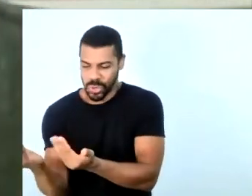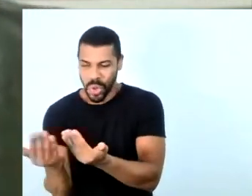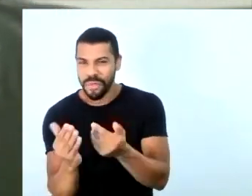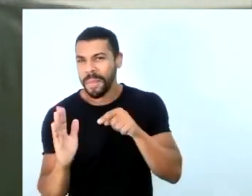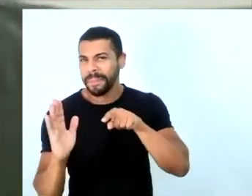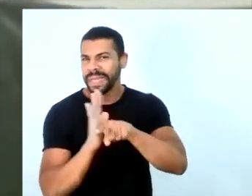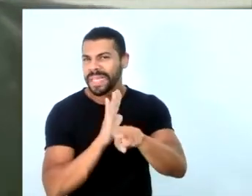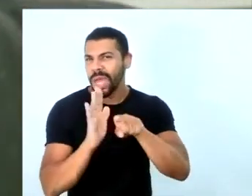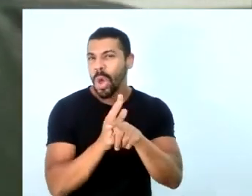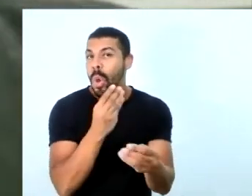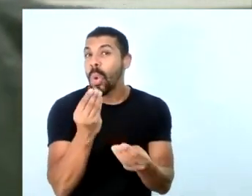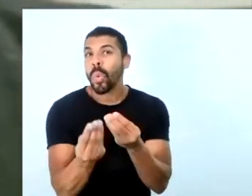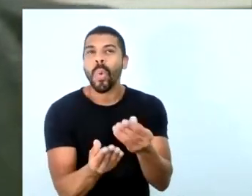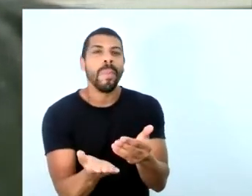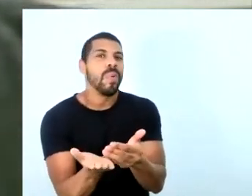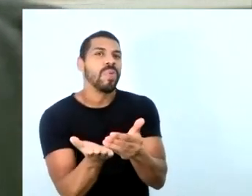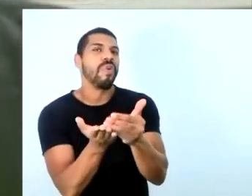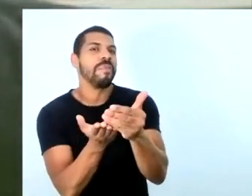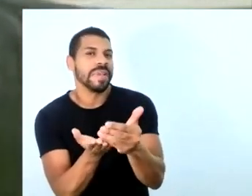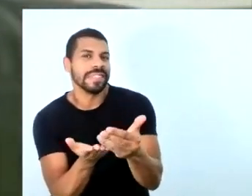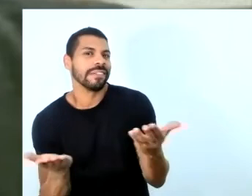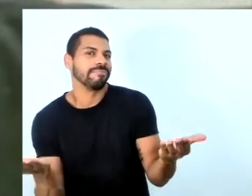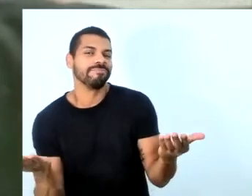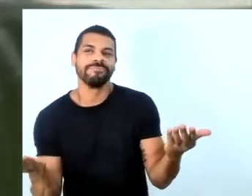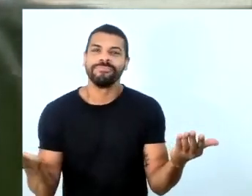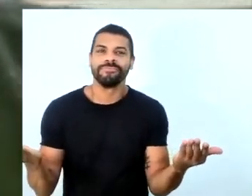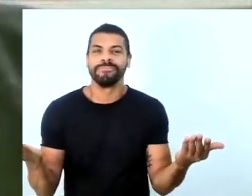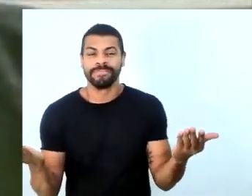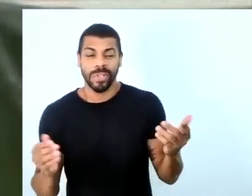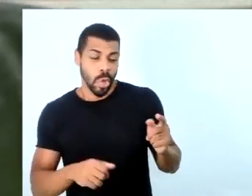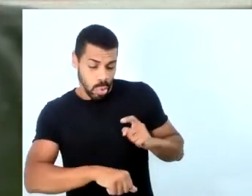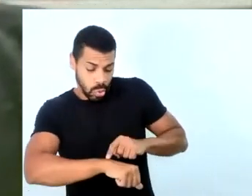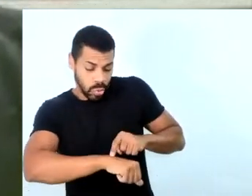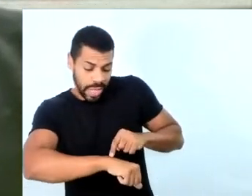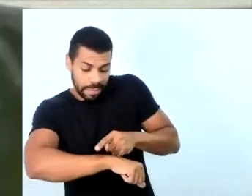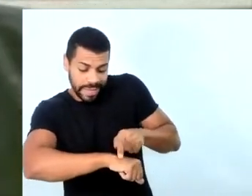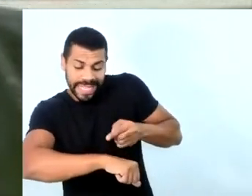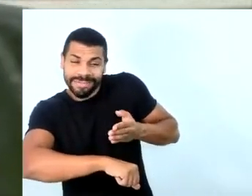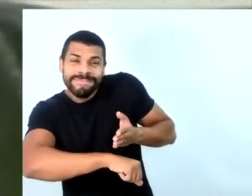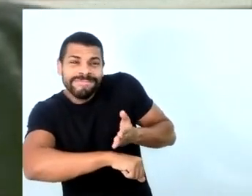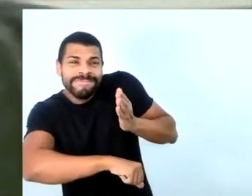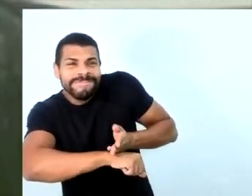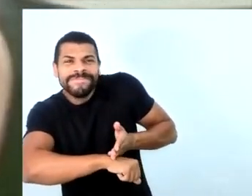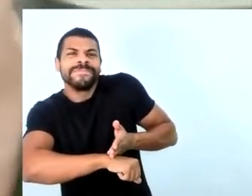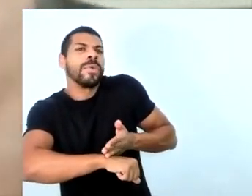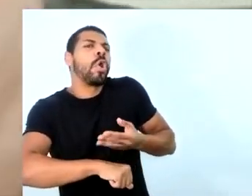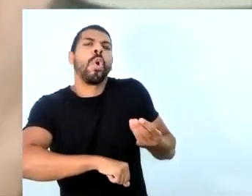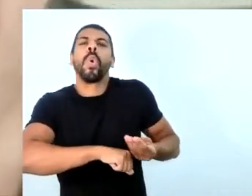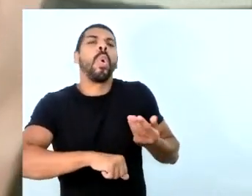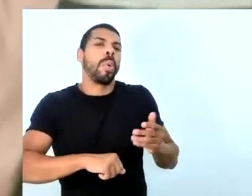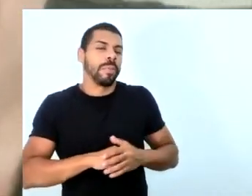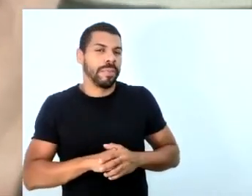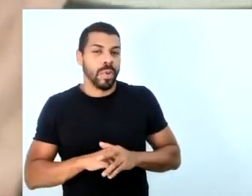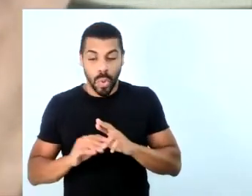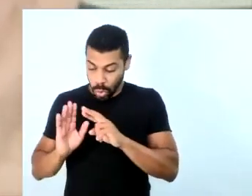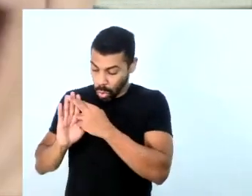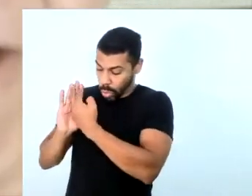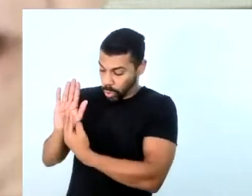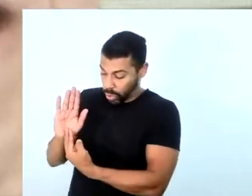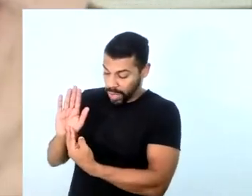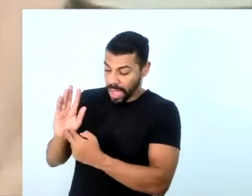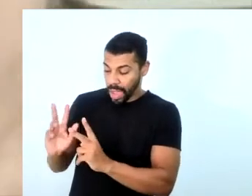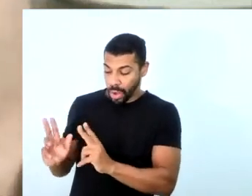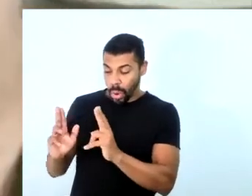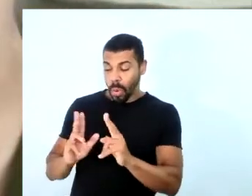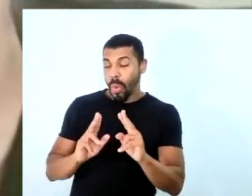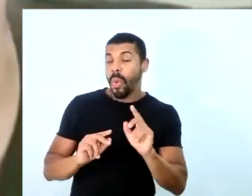jovens se fosse como começar, aí não sei se a gente fala brevemente, porque o nosso tempo já se esgotou, mas começar especificamente na